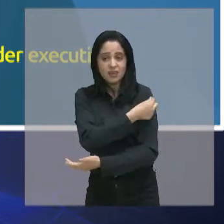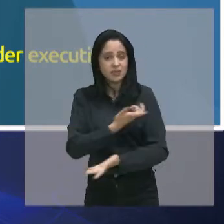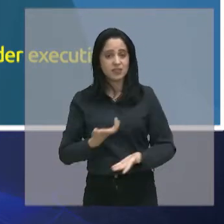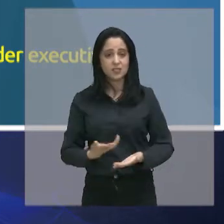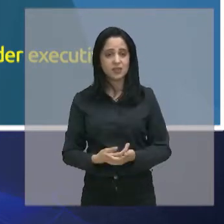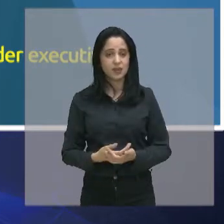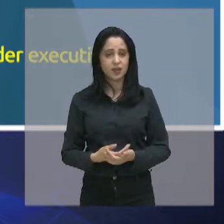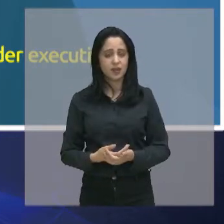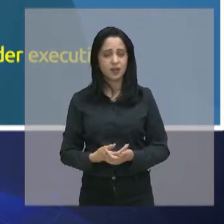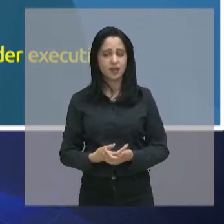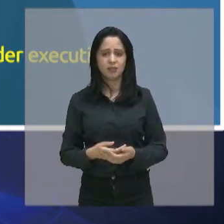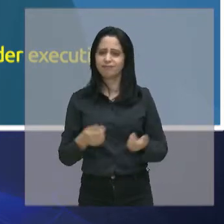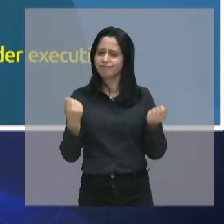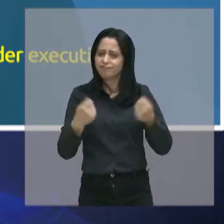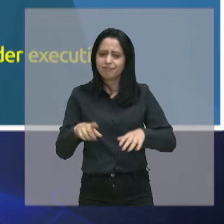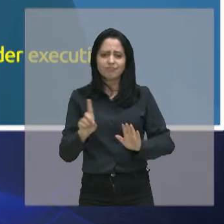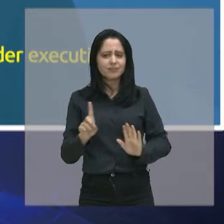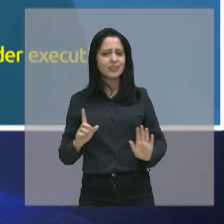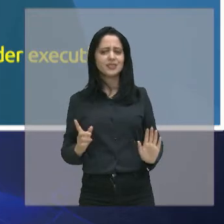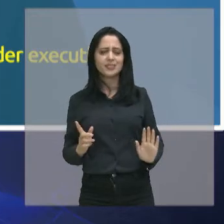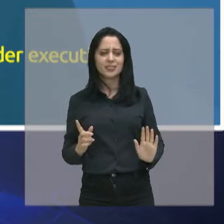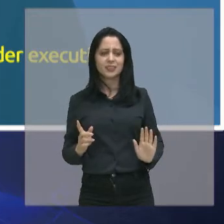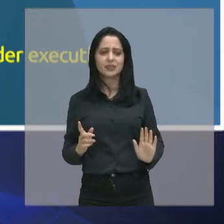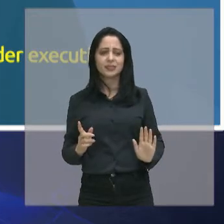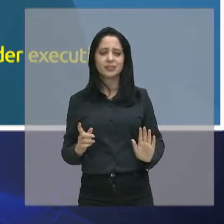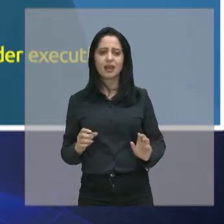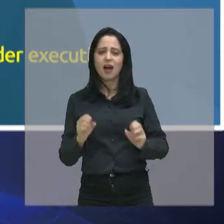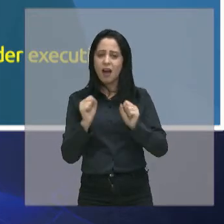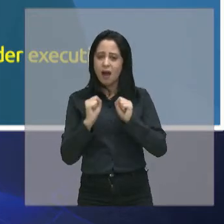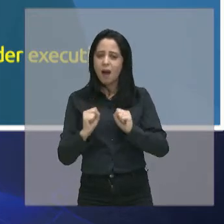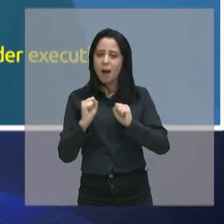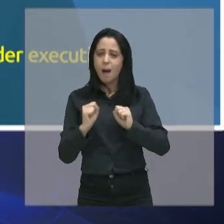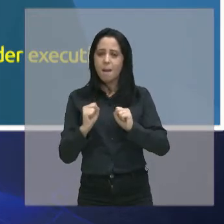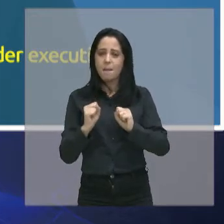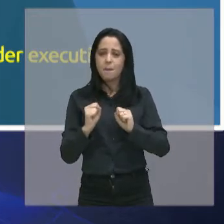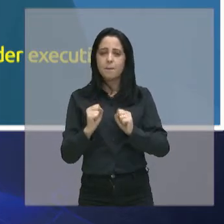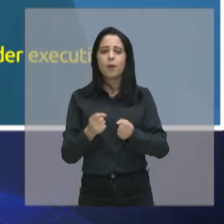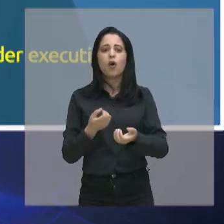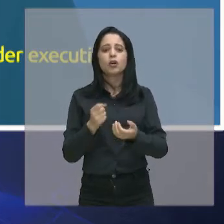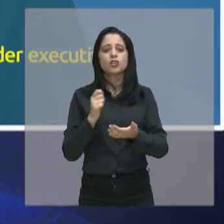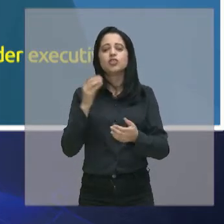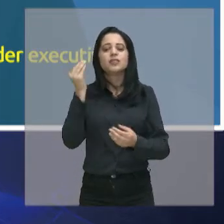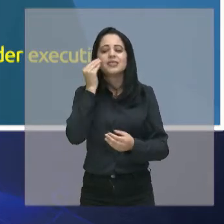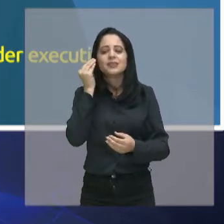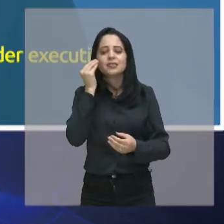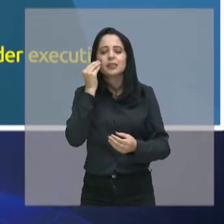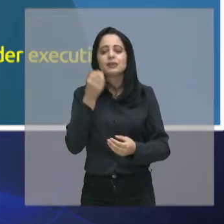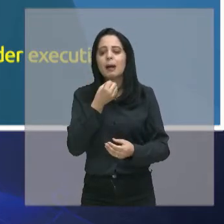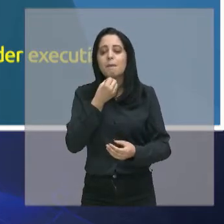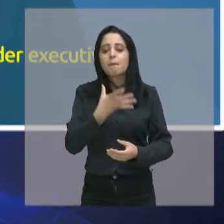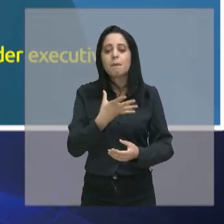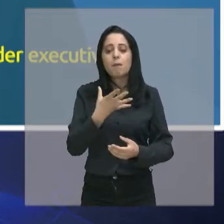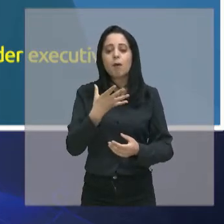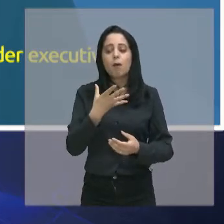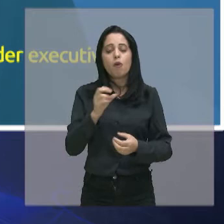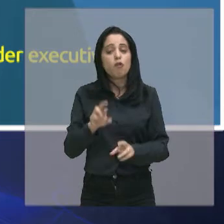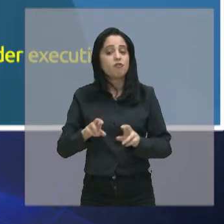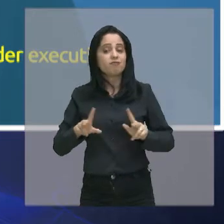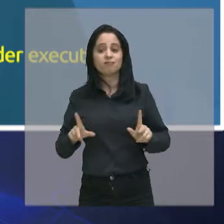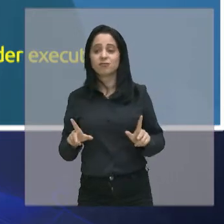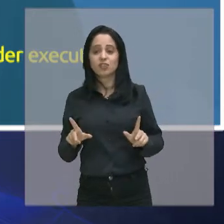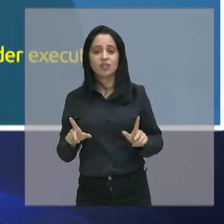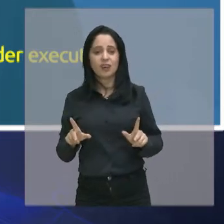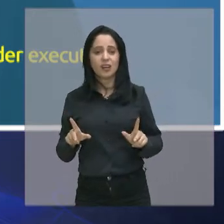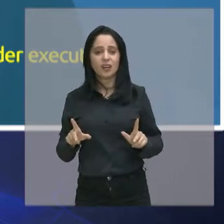fazer isso, né? Ter outras maneiras de conseguir dinheiro e conseguir coisas boas para o país do que aumentar a